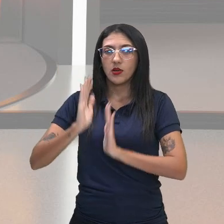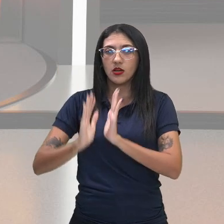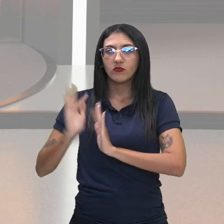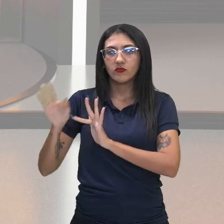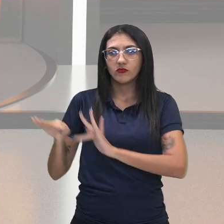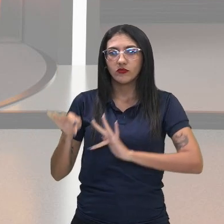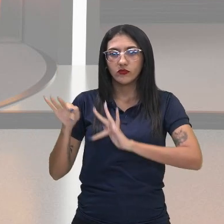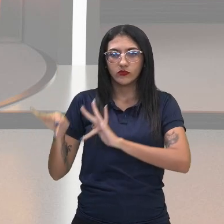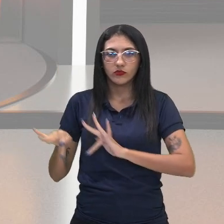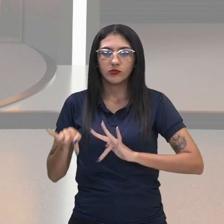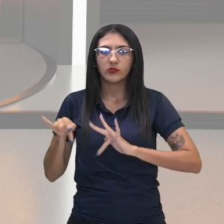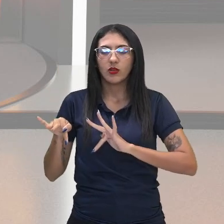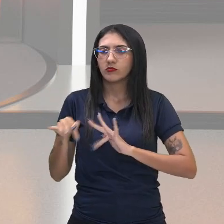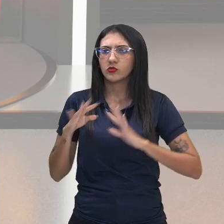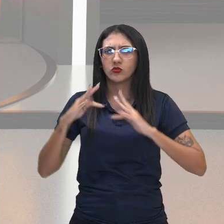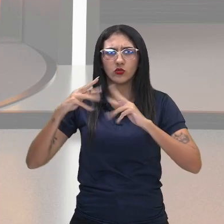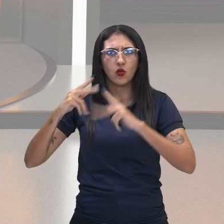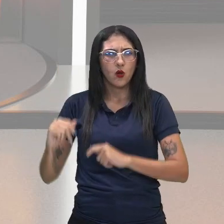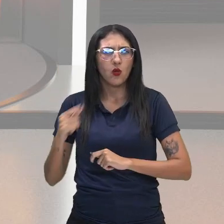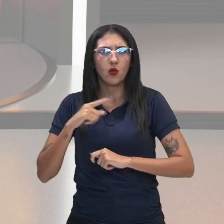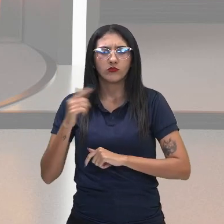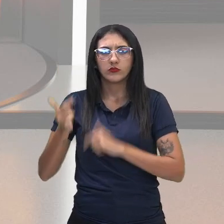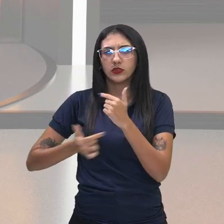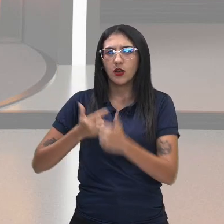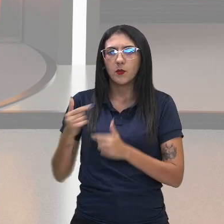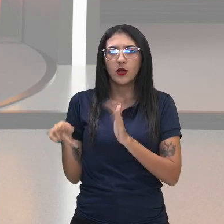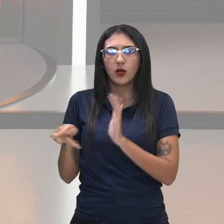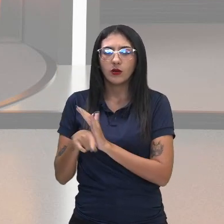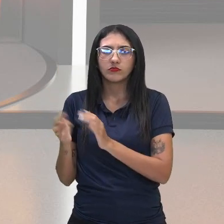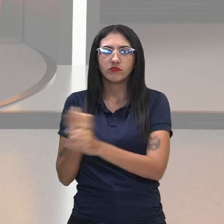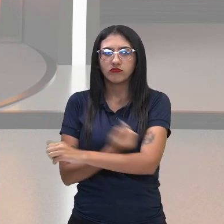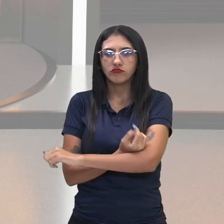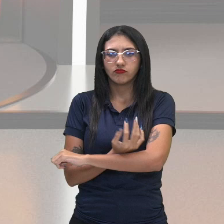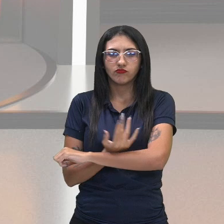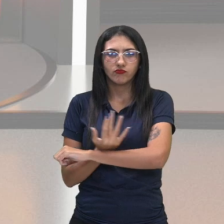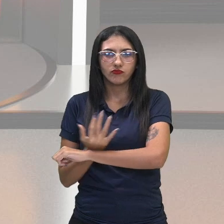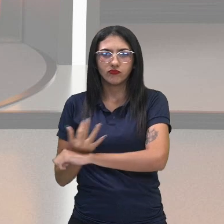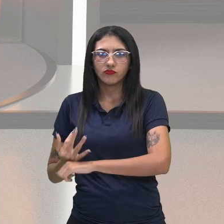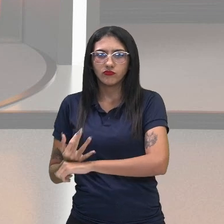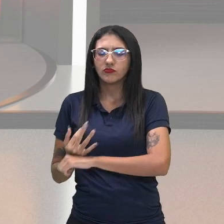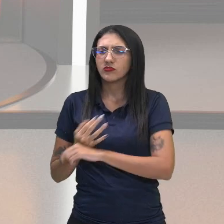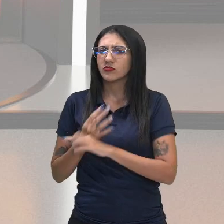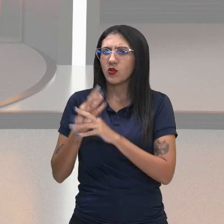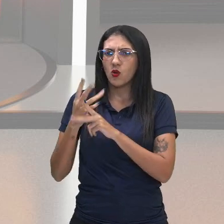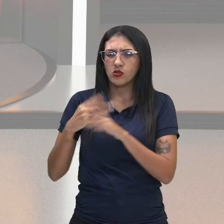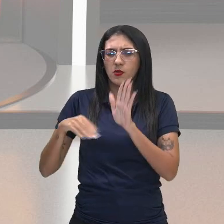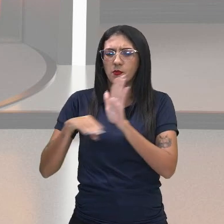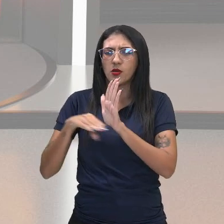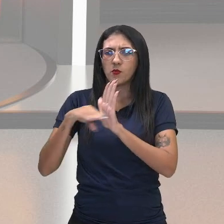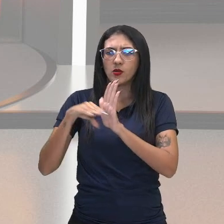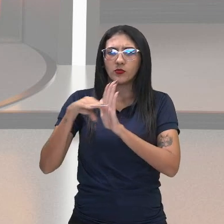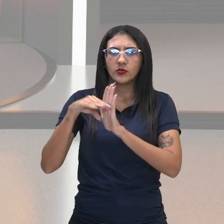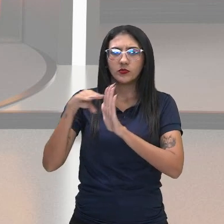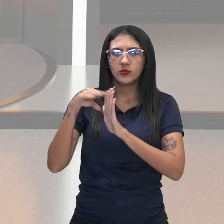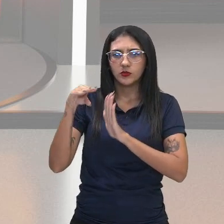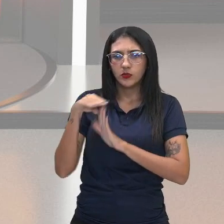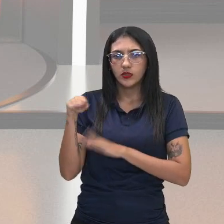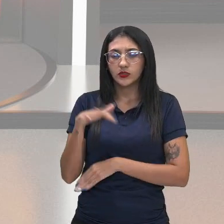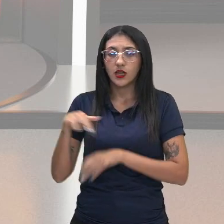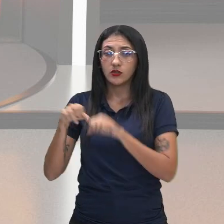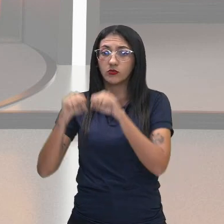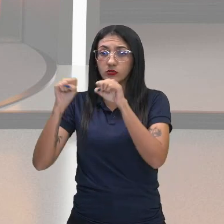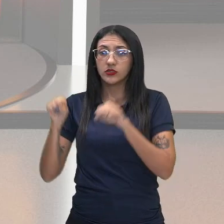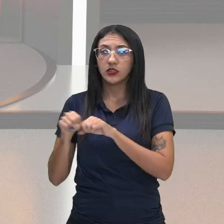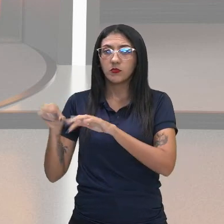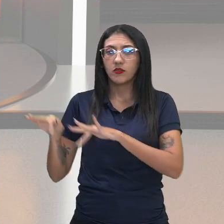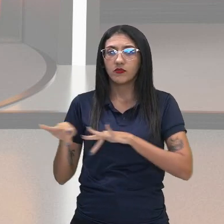mundo ligado ali no trabalho servil, com os senhores, suzeranos e vassalos, e as pessoas não